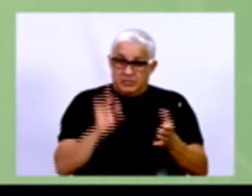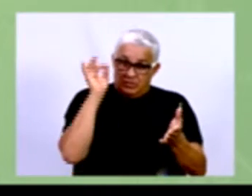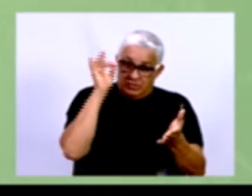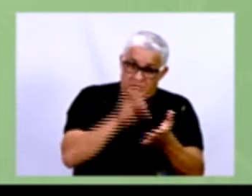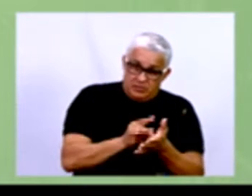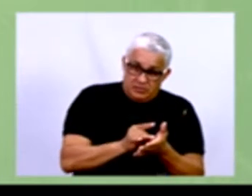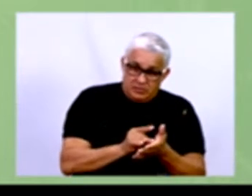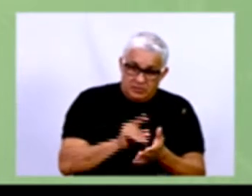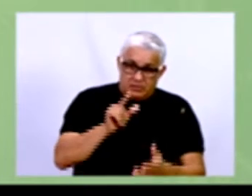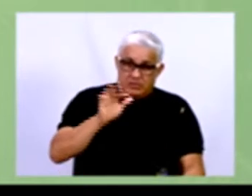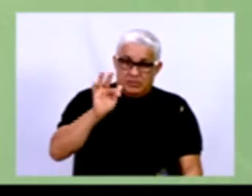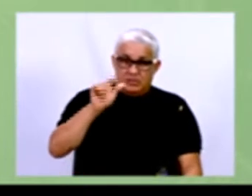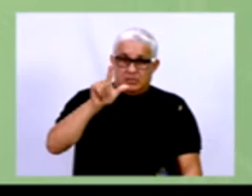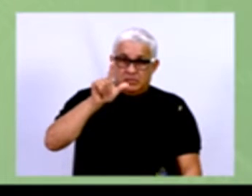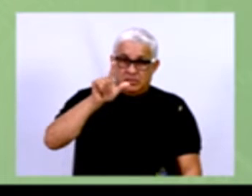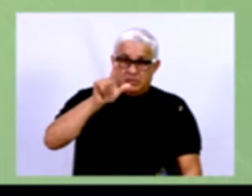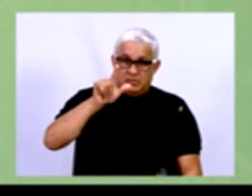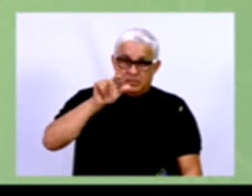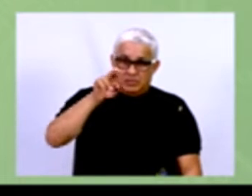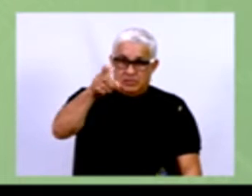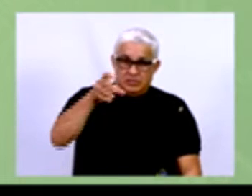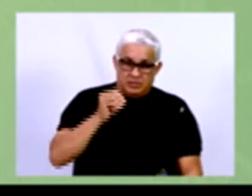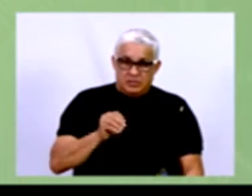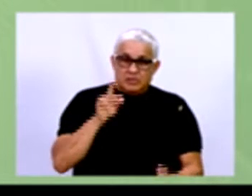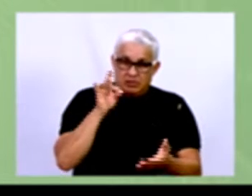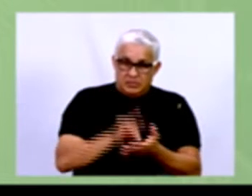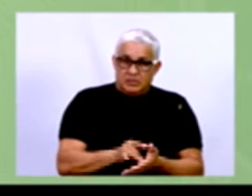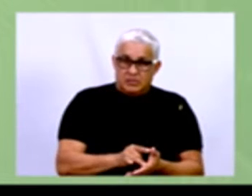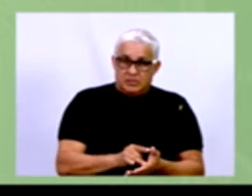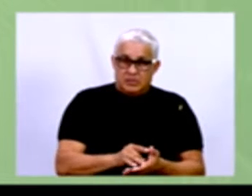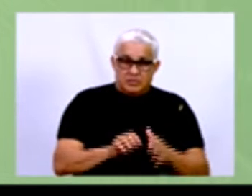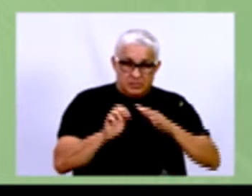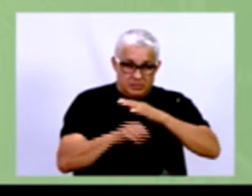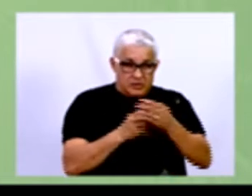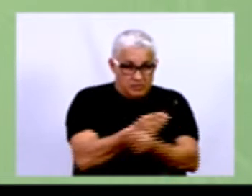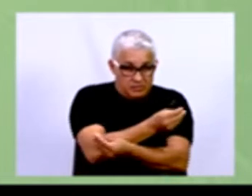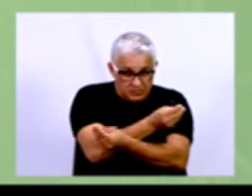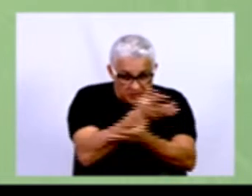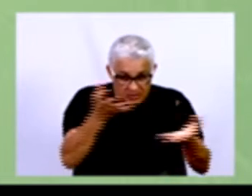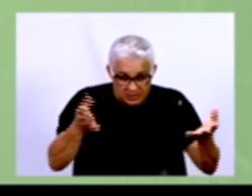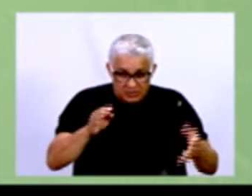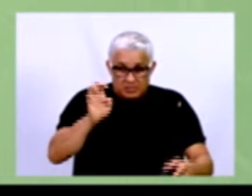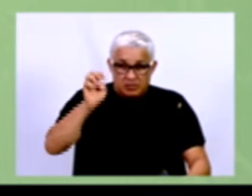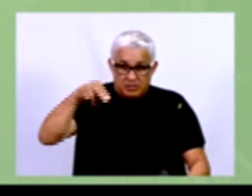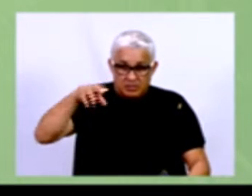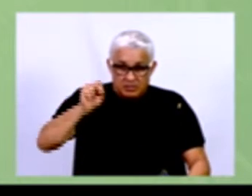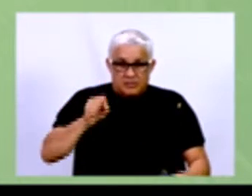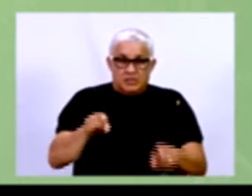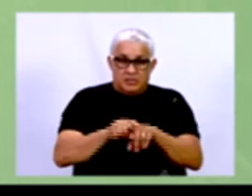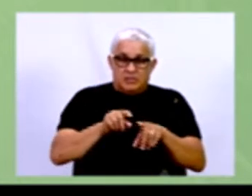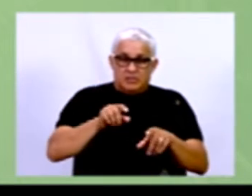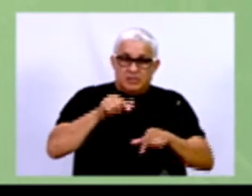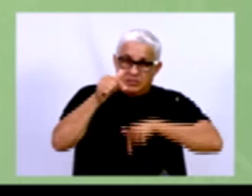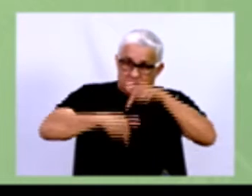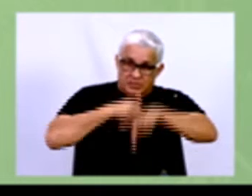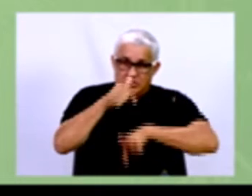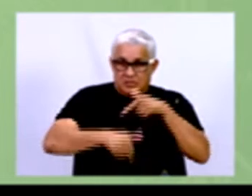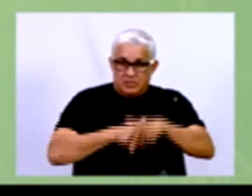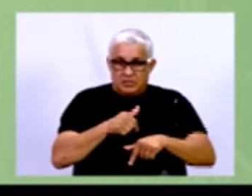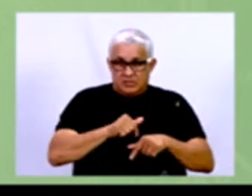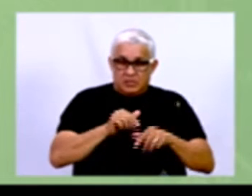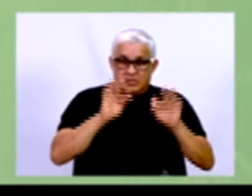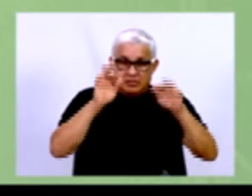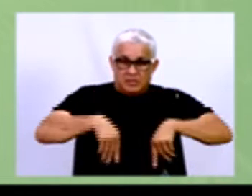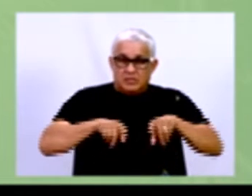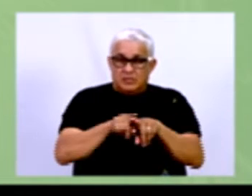favor. O fluxo real é o fluxo de produto. As empresas ofertarão mercado de bens e serviços. Os bens e serviços finais